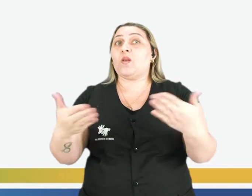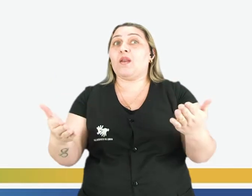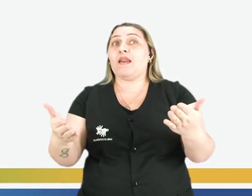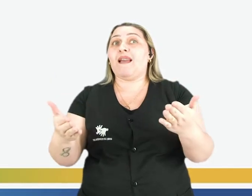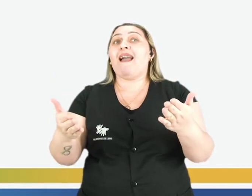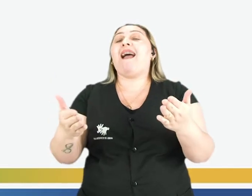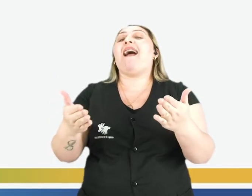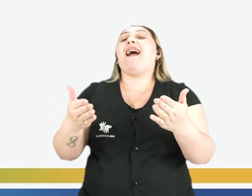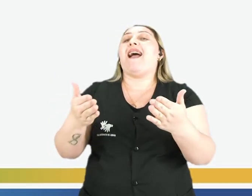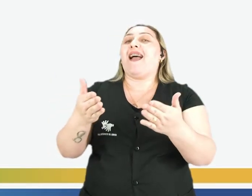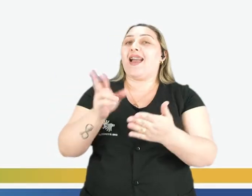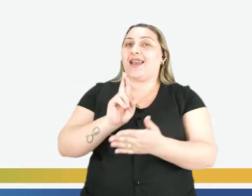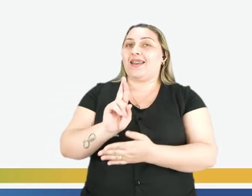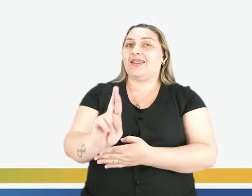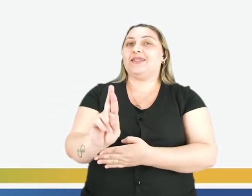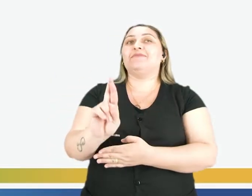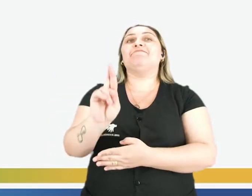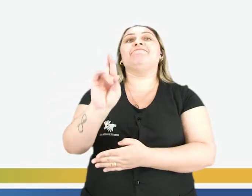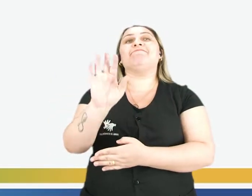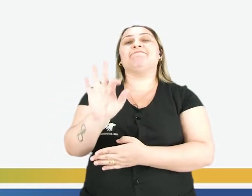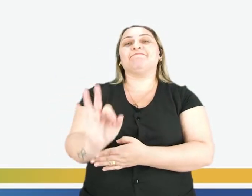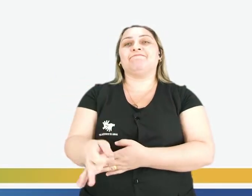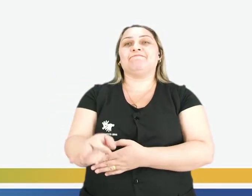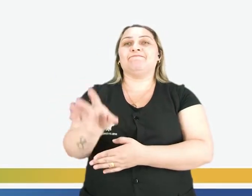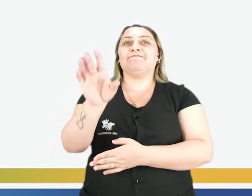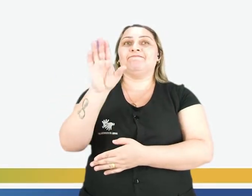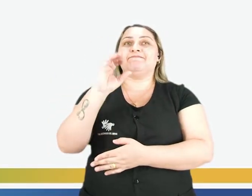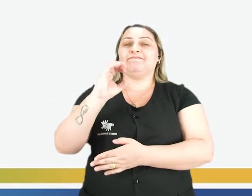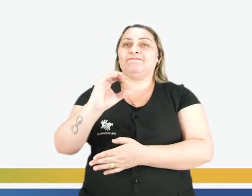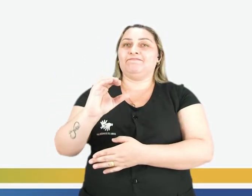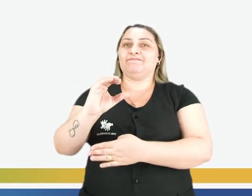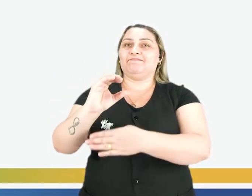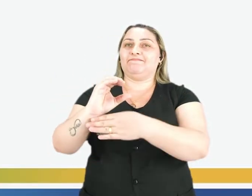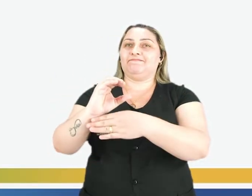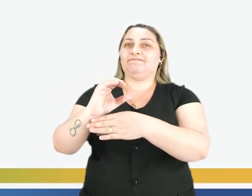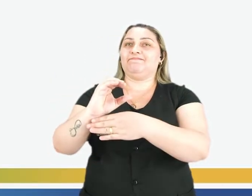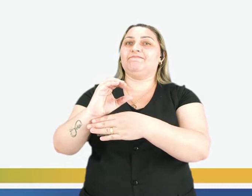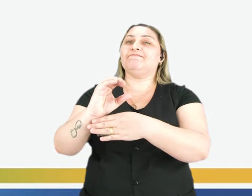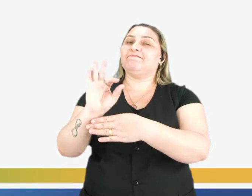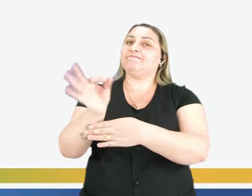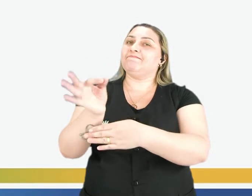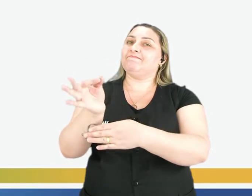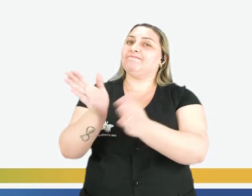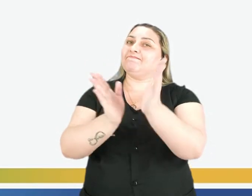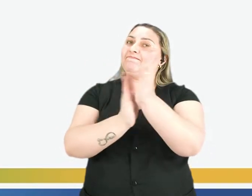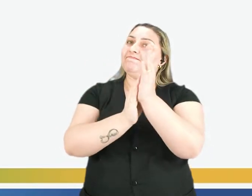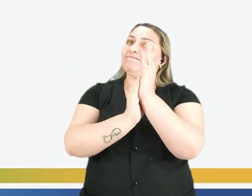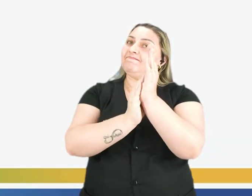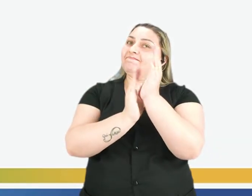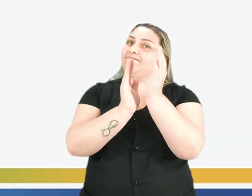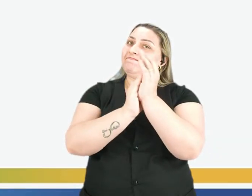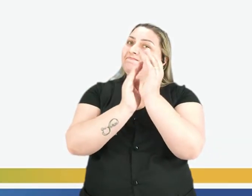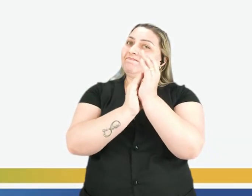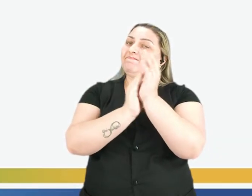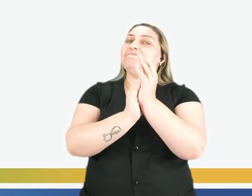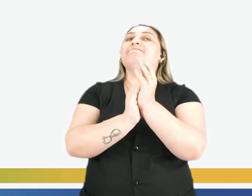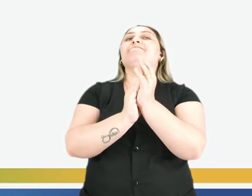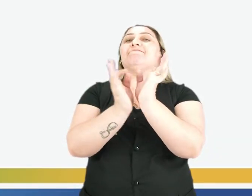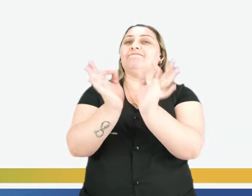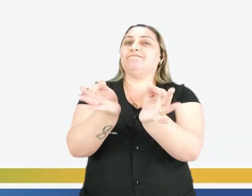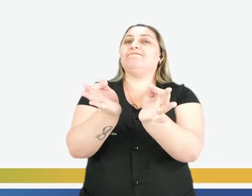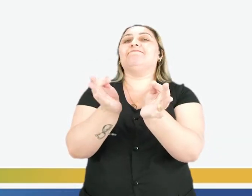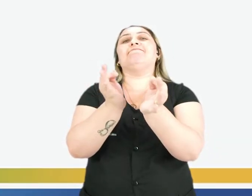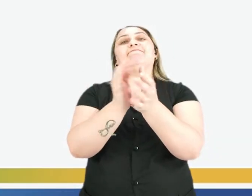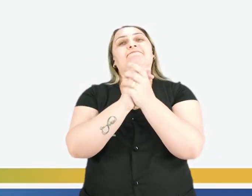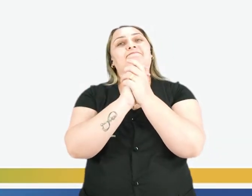Isso! Quem respondeu cordel está correto, porque é o cordel que nós estamos estudando.